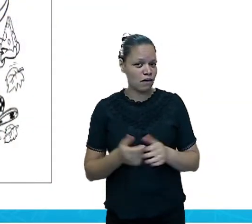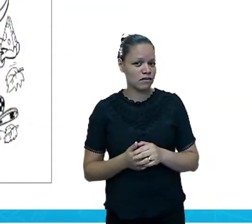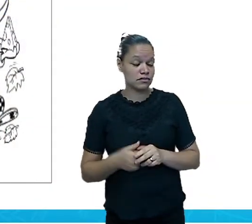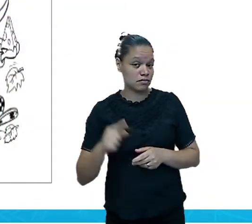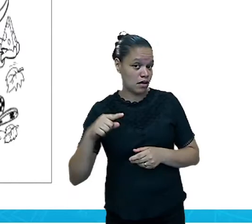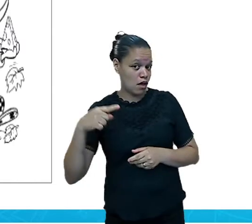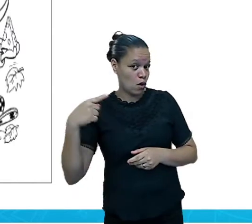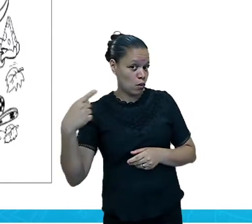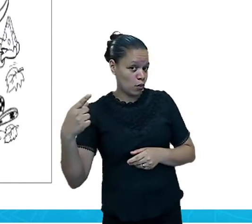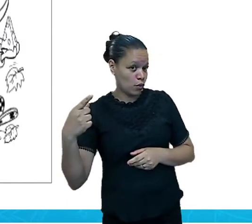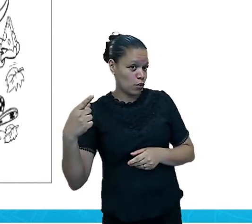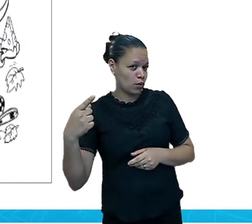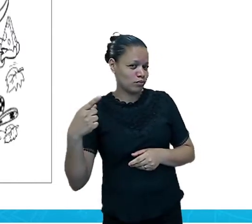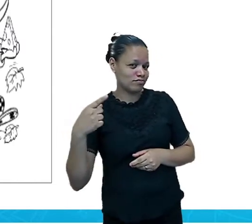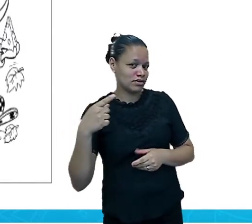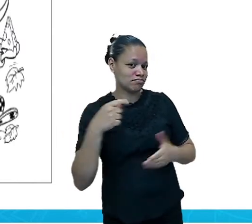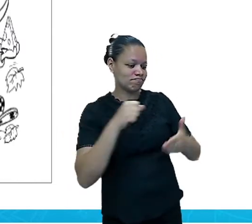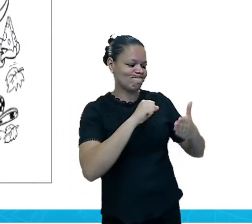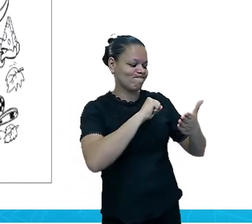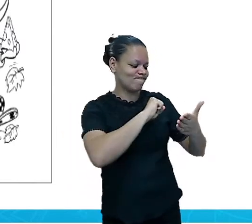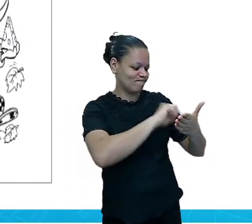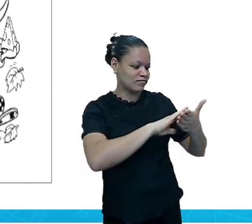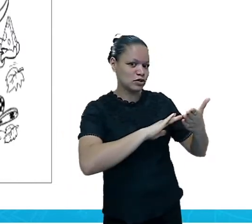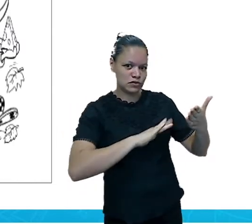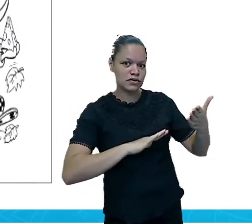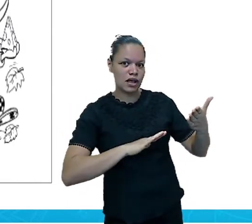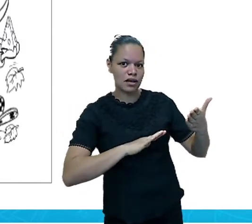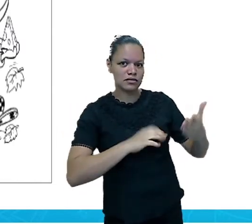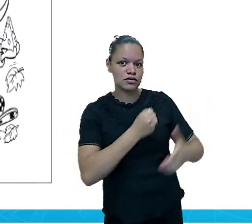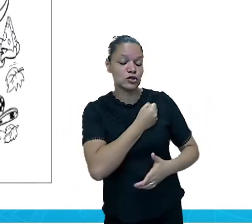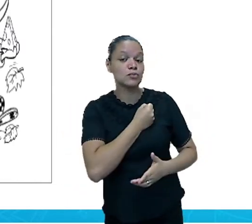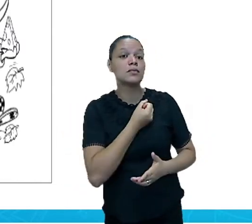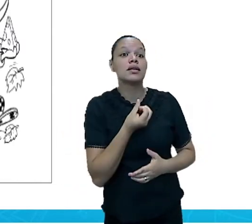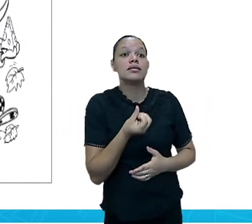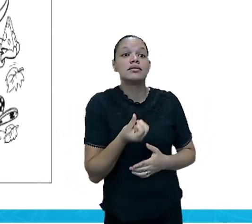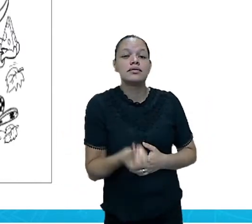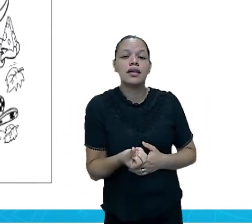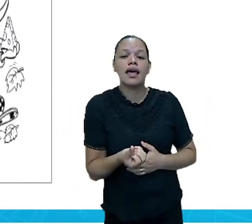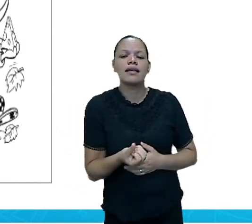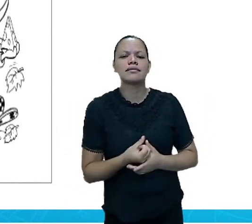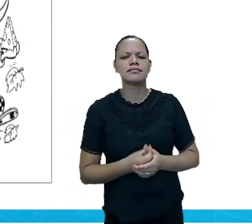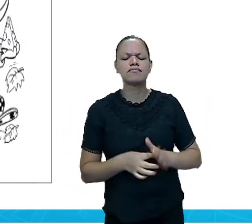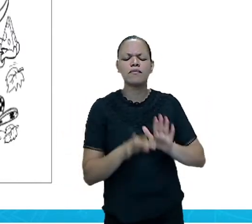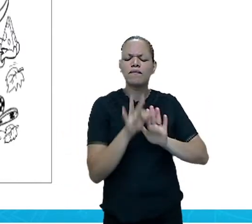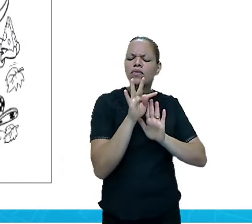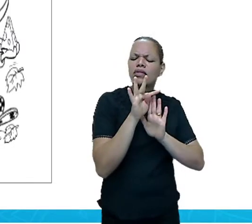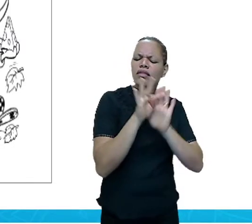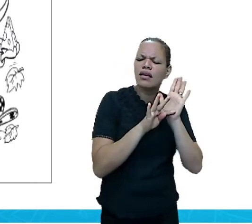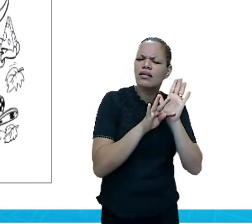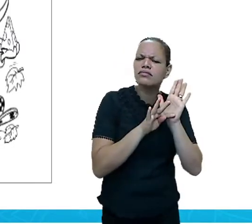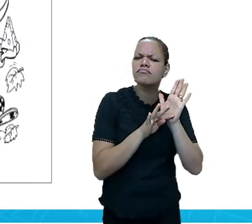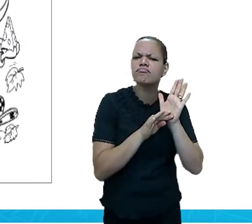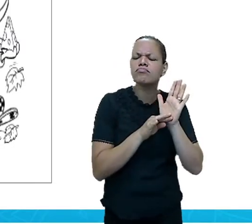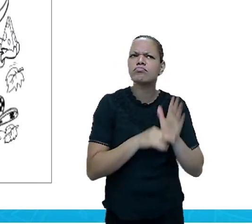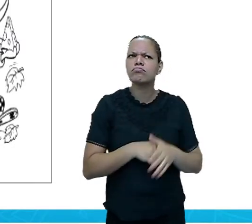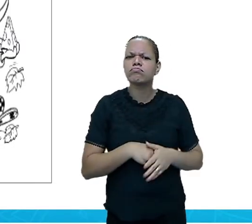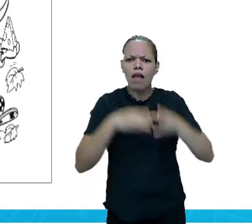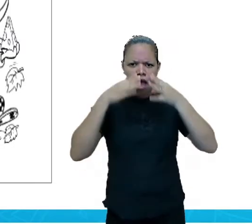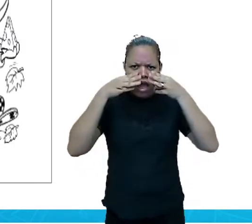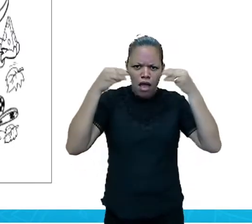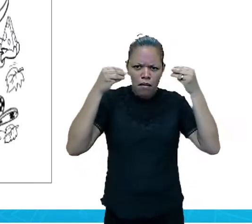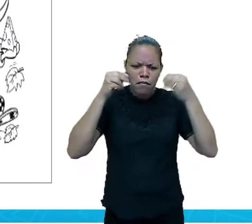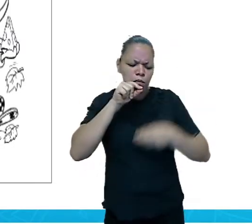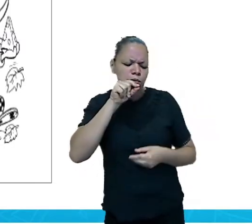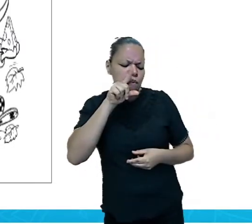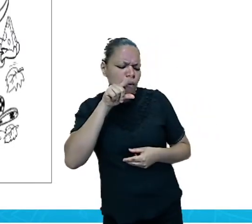assim, número 6. O texto A Raposa e o Corvo termina com uma frase que transmite